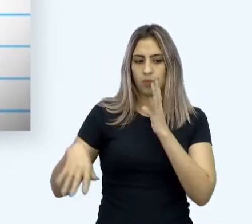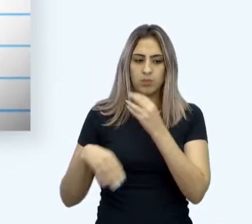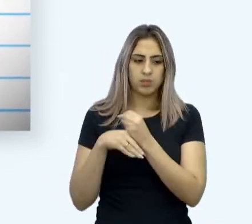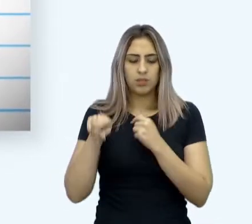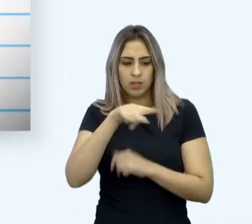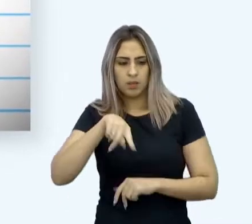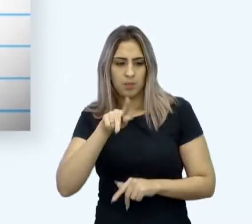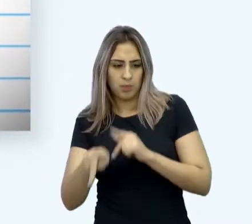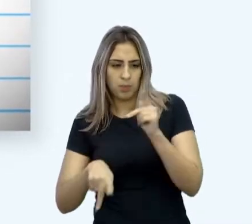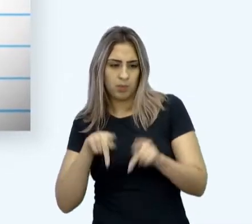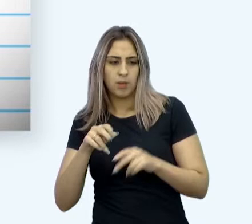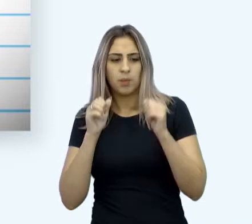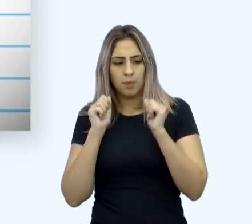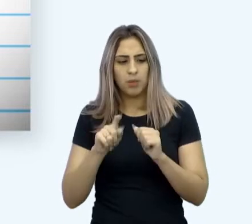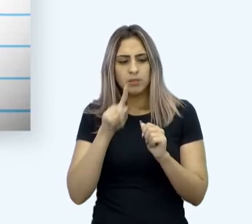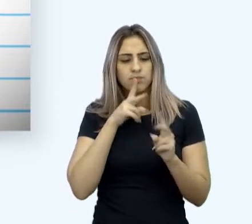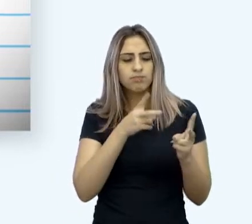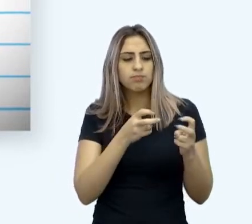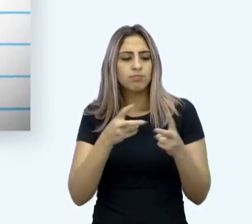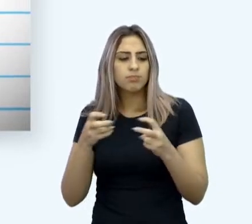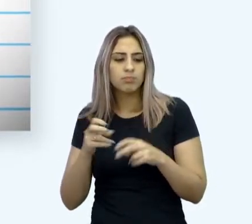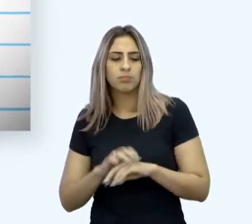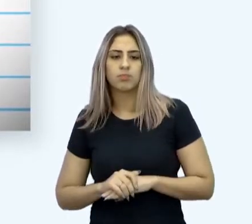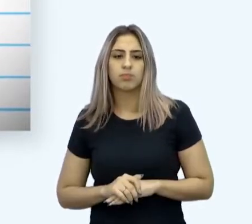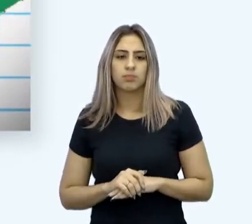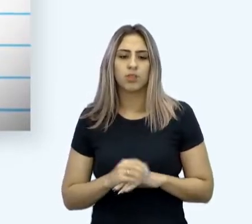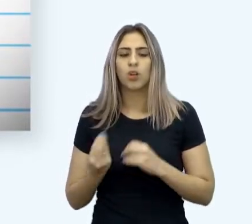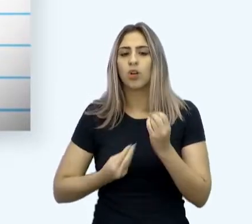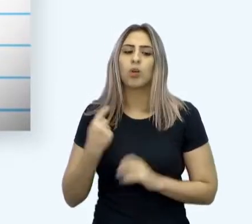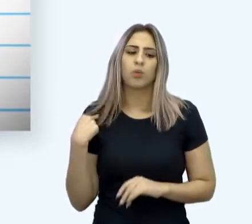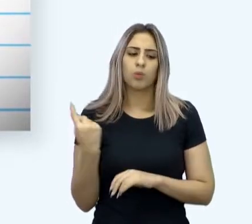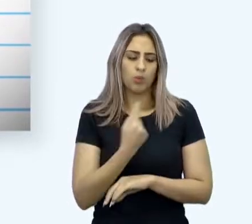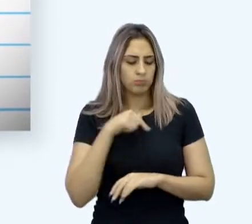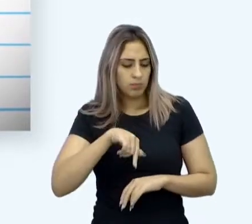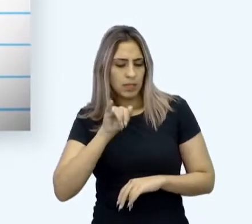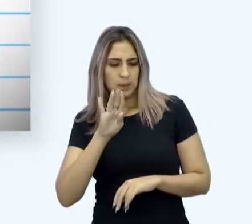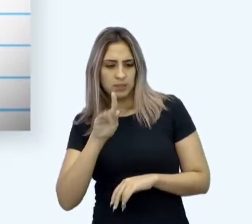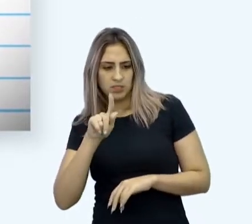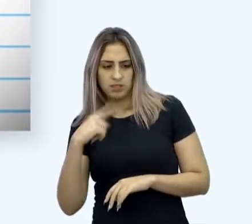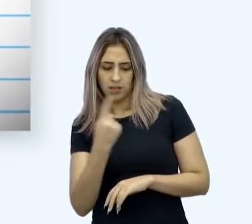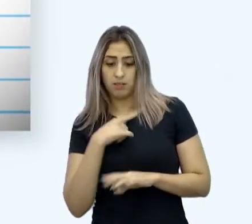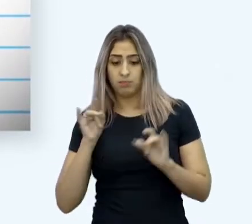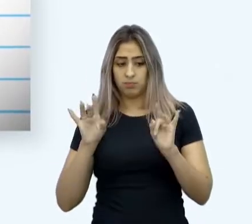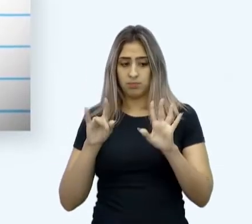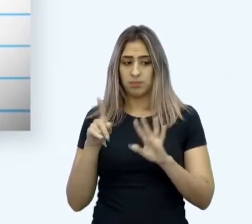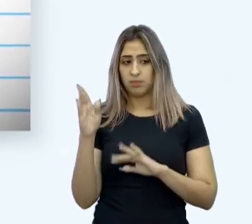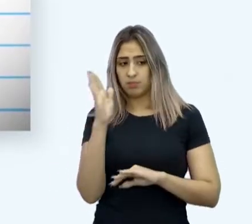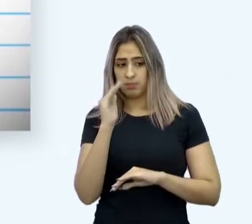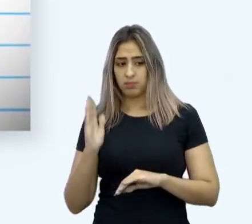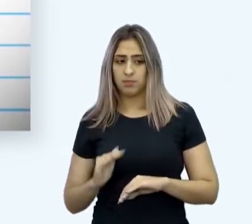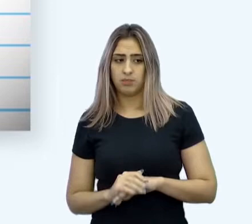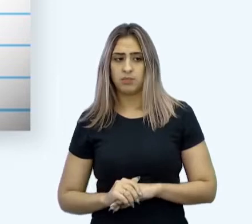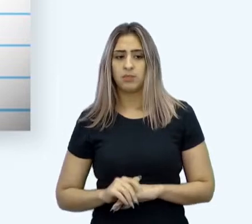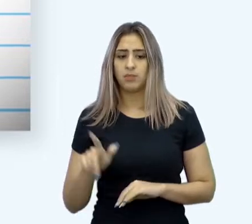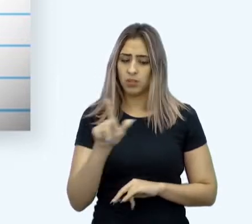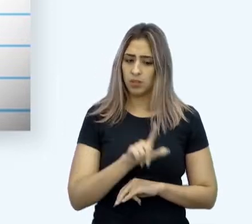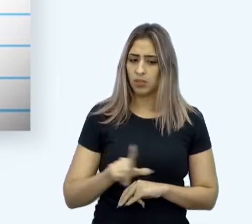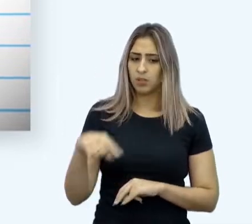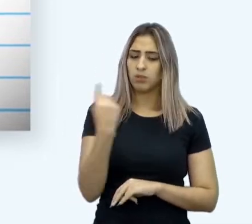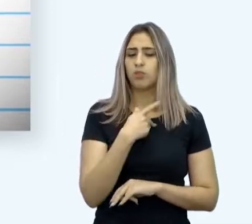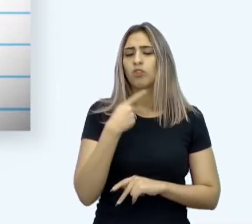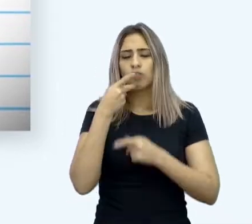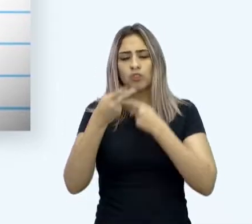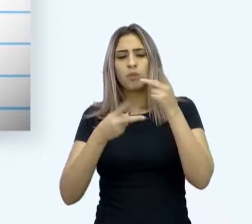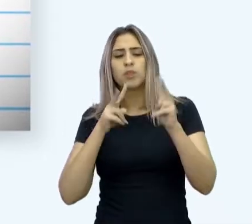daquela população podem ser percebidas. Como nós, aqui no IBGE, somos especialistas em Brasil, é claro que vamos